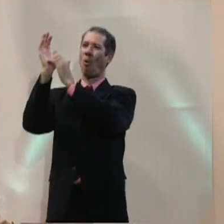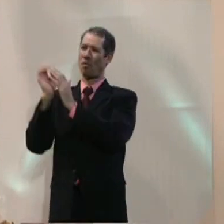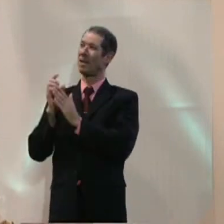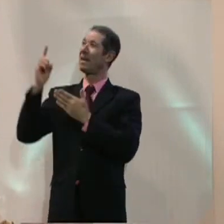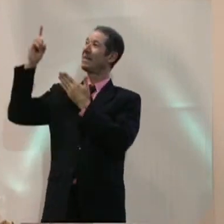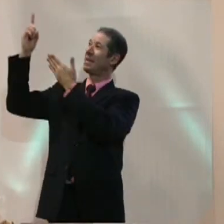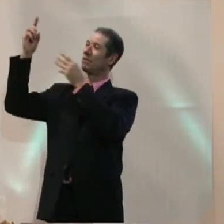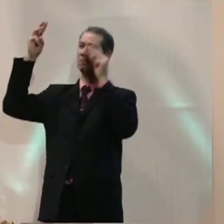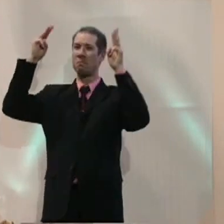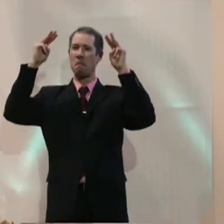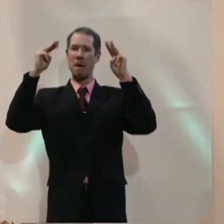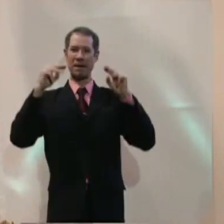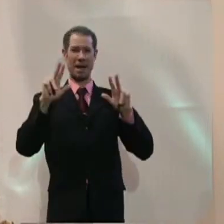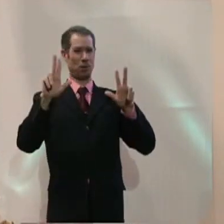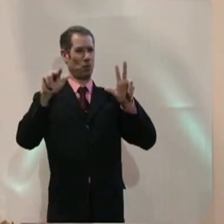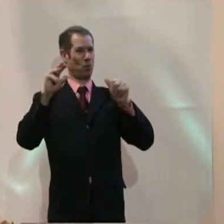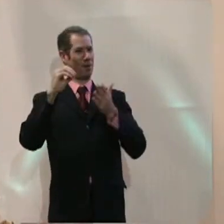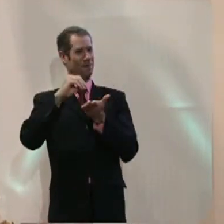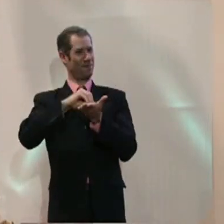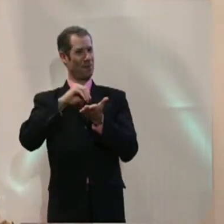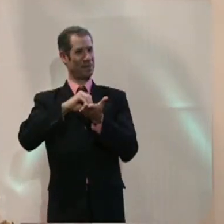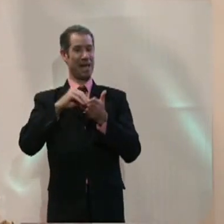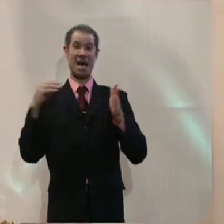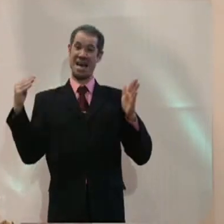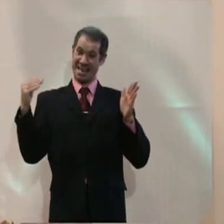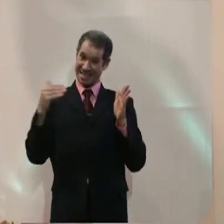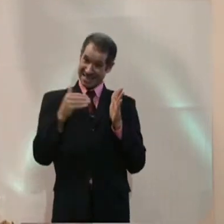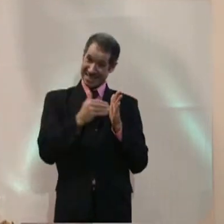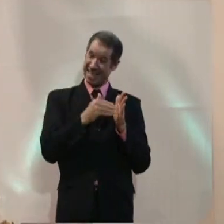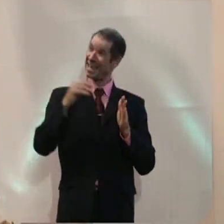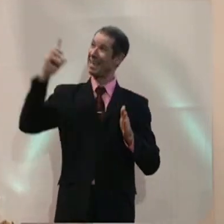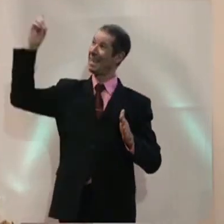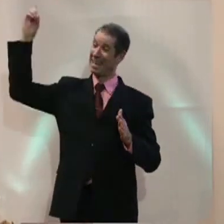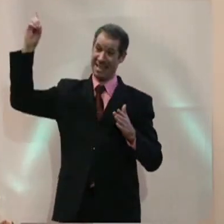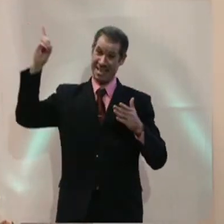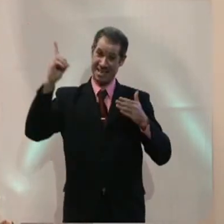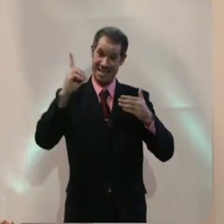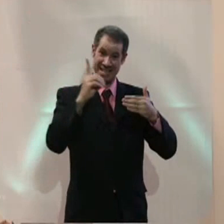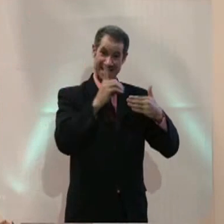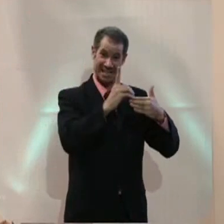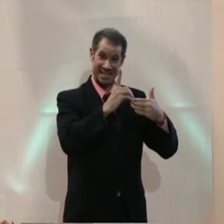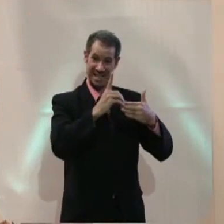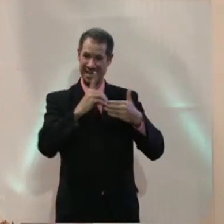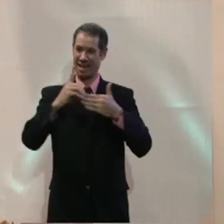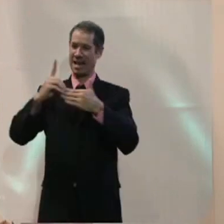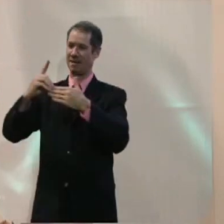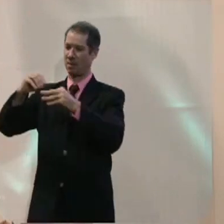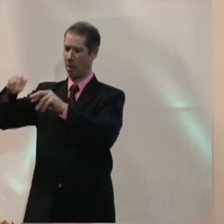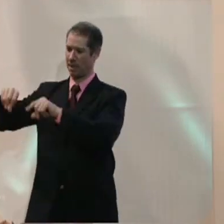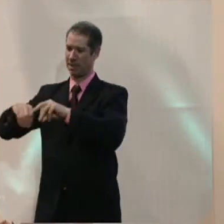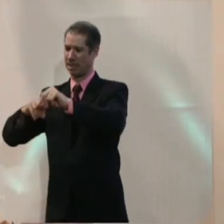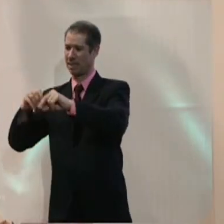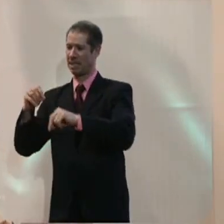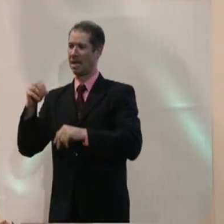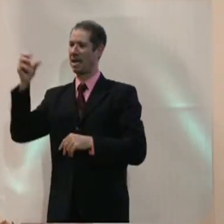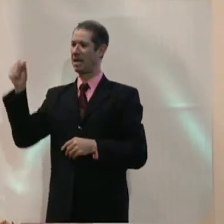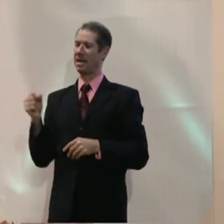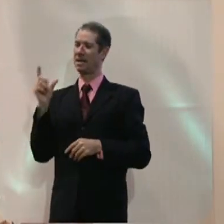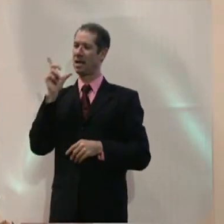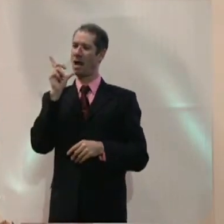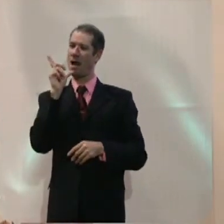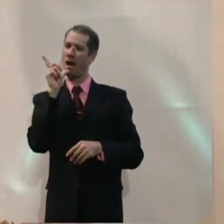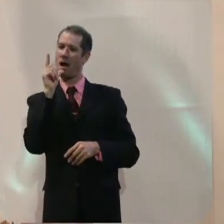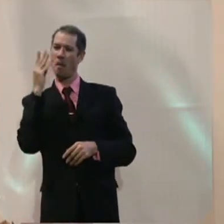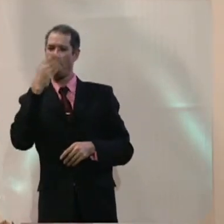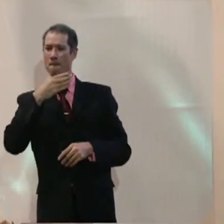e você vai ver que o maná não vai faltar, até que ele te leve à terra que mana leite e mel. Eu sempre gosto de